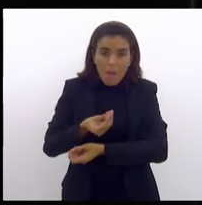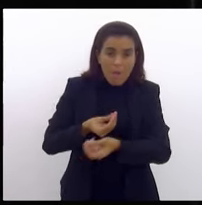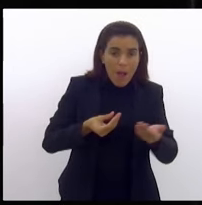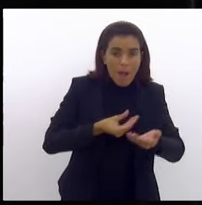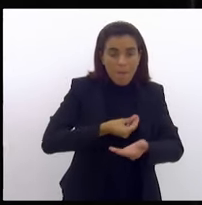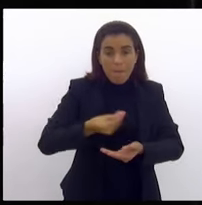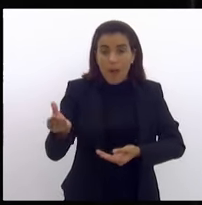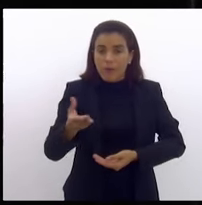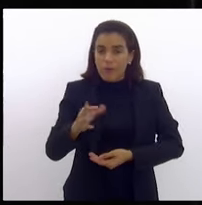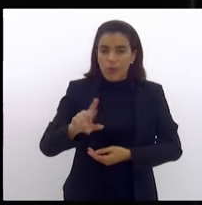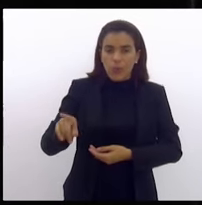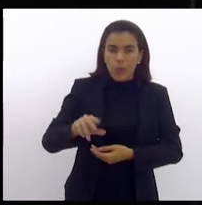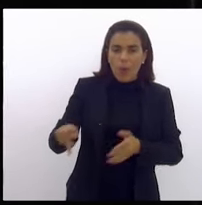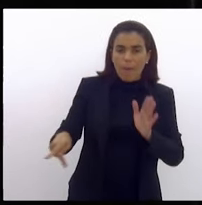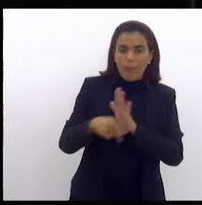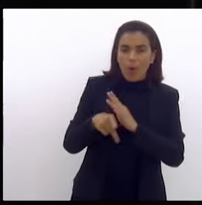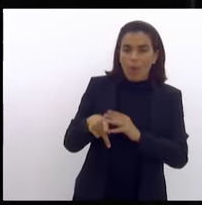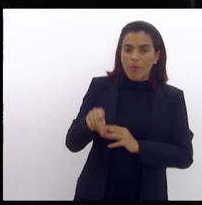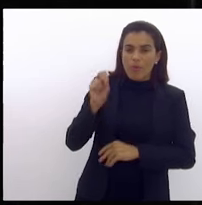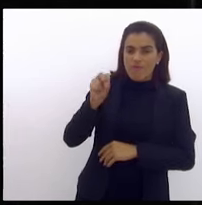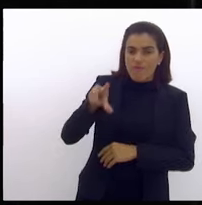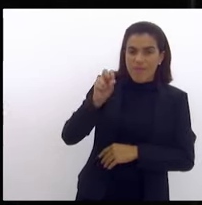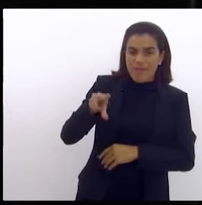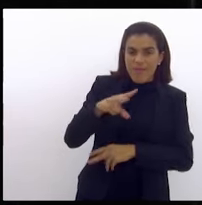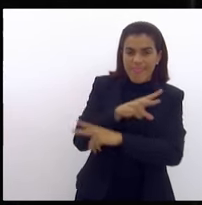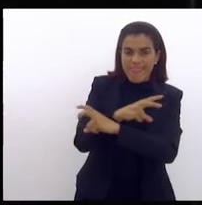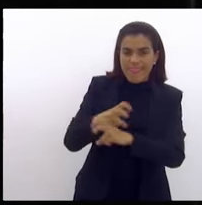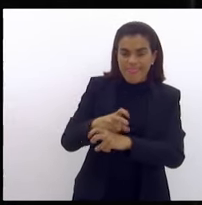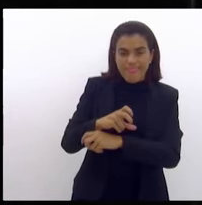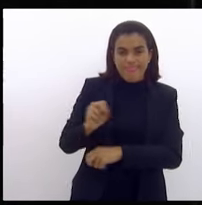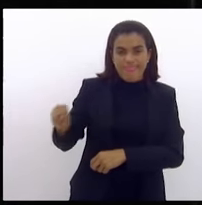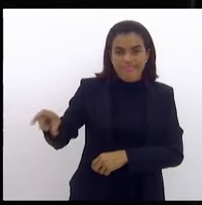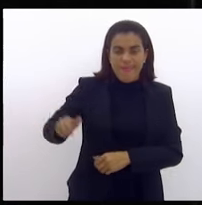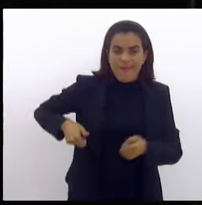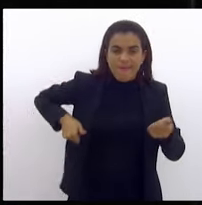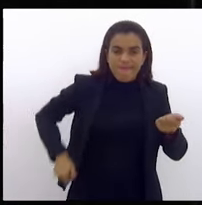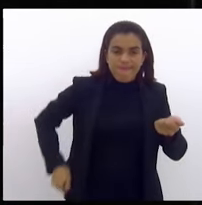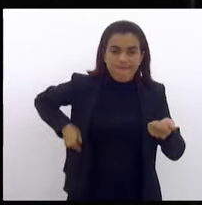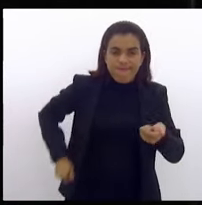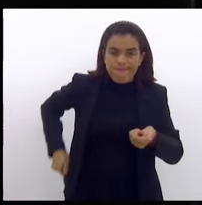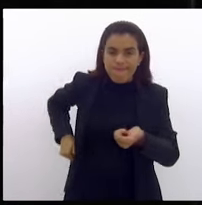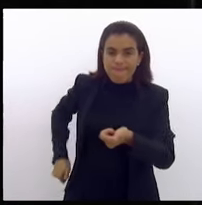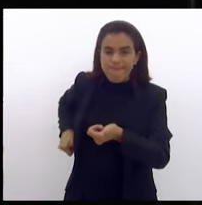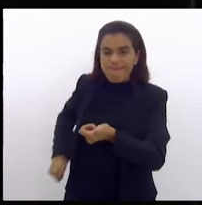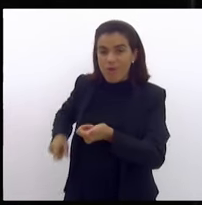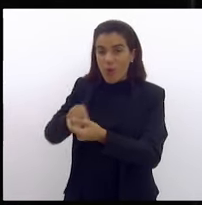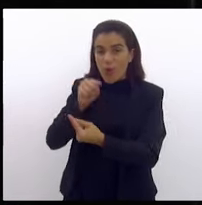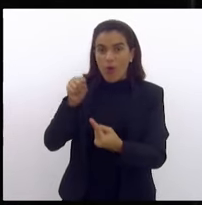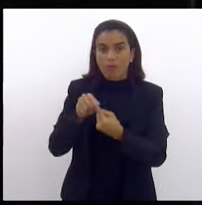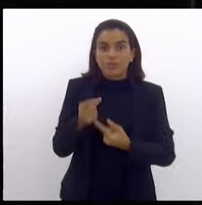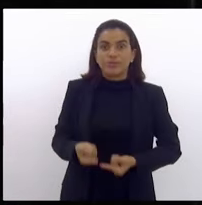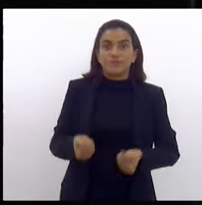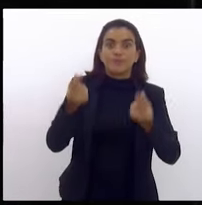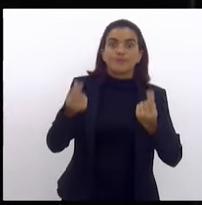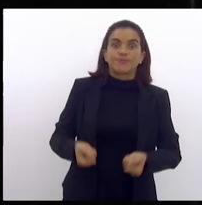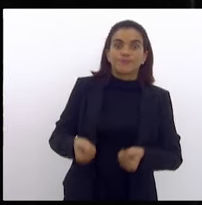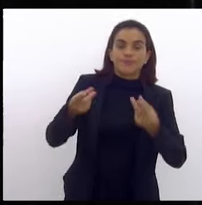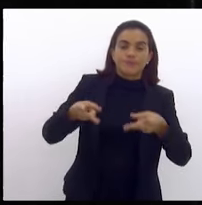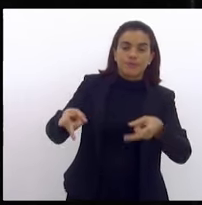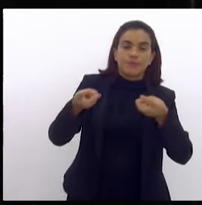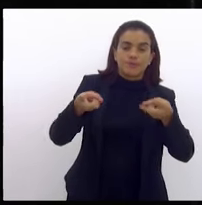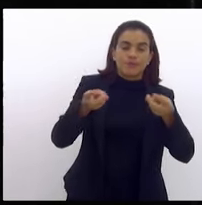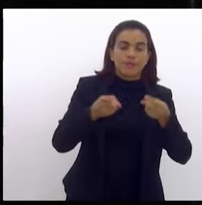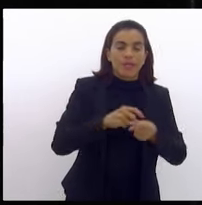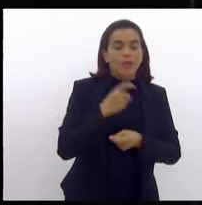um alimento fruto do veneno, fruto do agrotóxico, porque só pensa em aumentar a produtividade para aumentar os seus lucros.